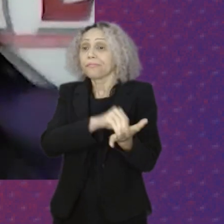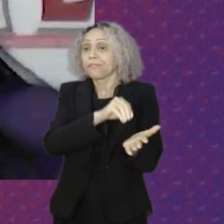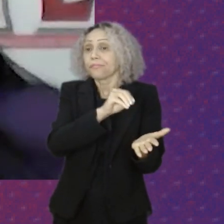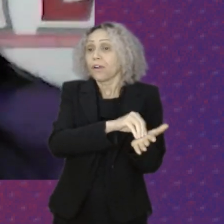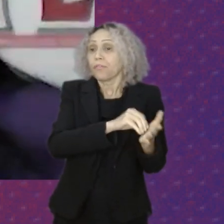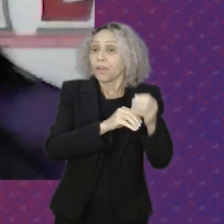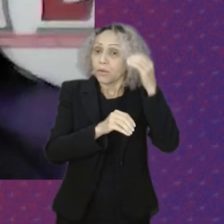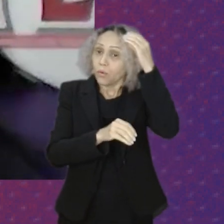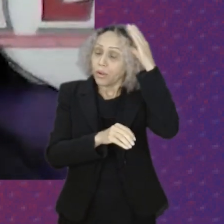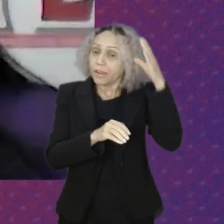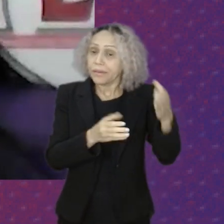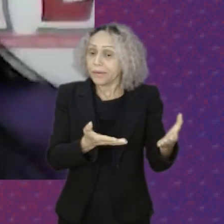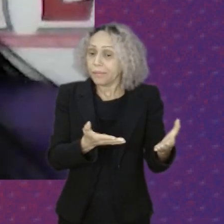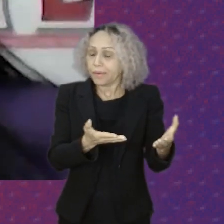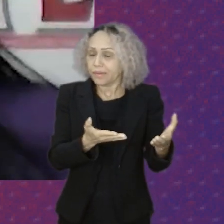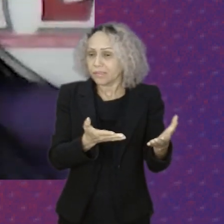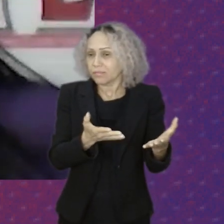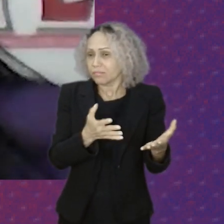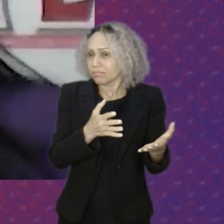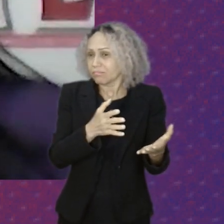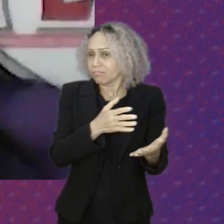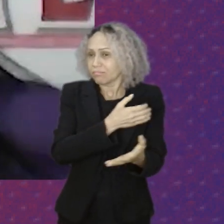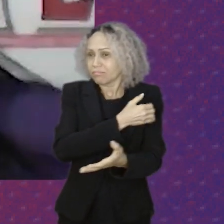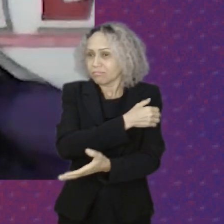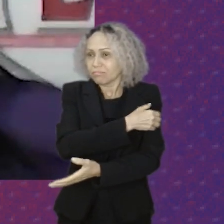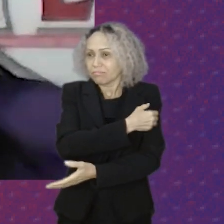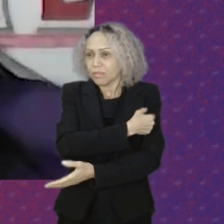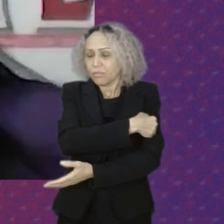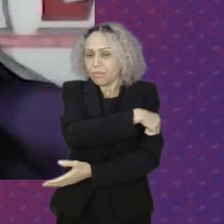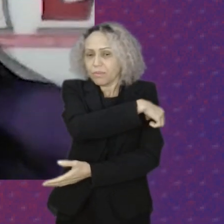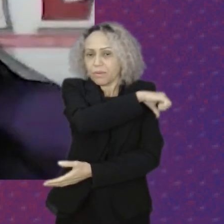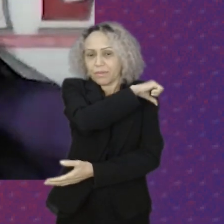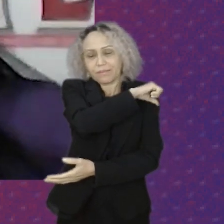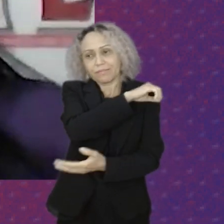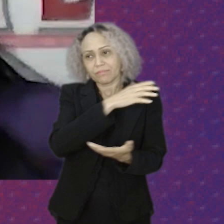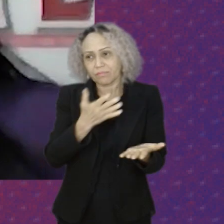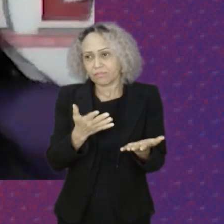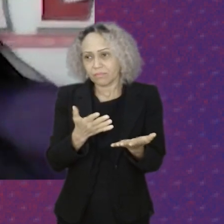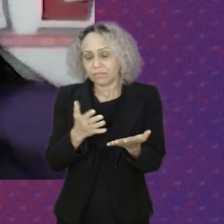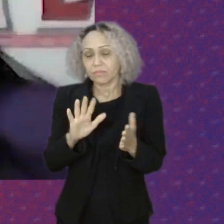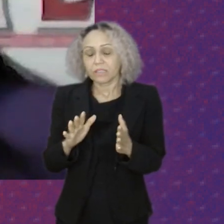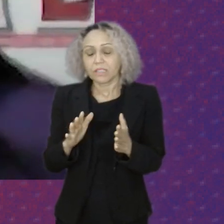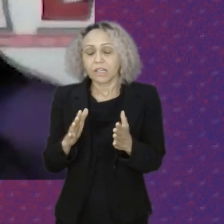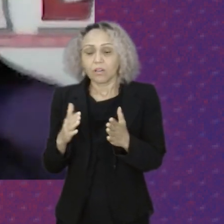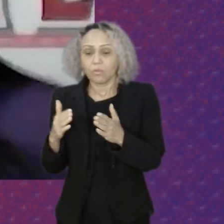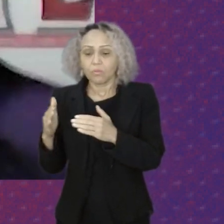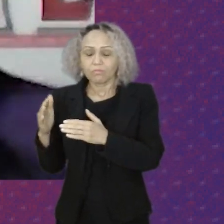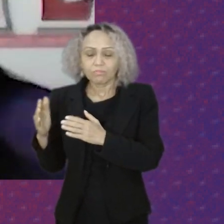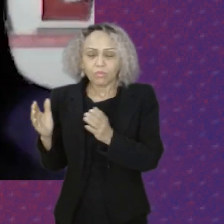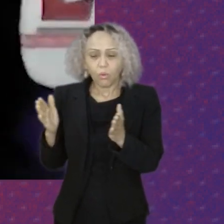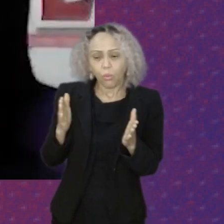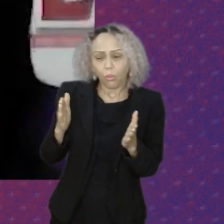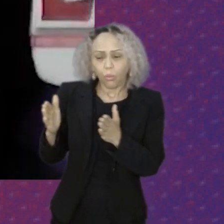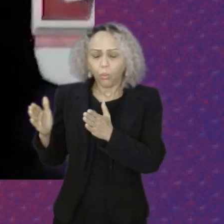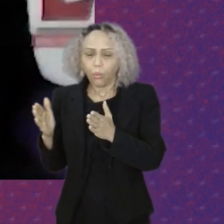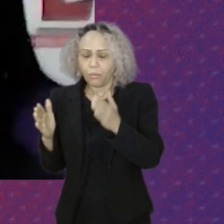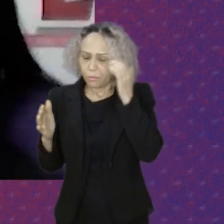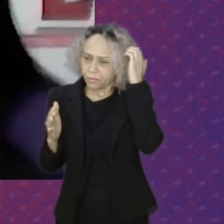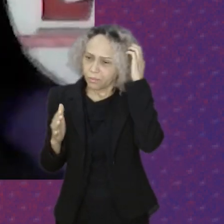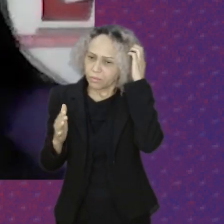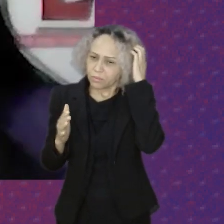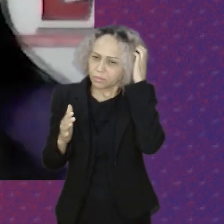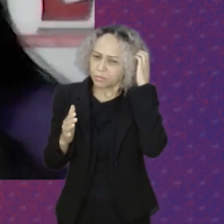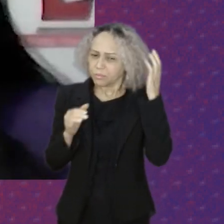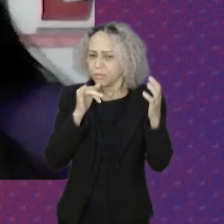dificuldade, porque também não viu os últimos conteúdos dos últimos anos do ensino médio. Quem estava no 2º